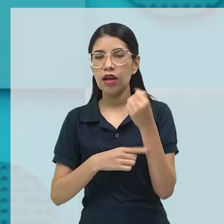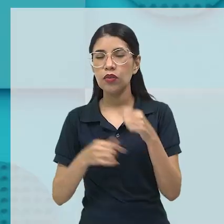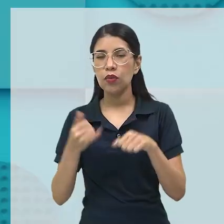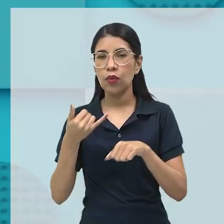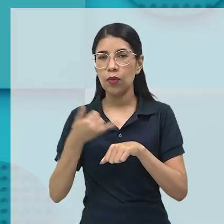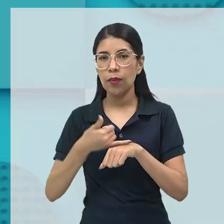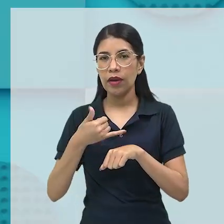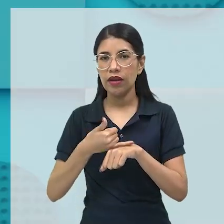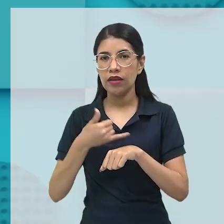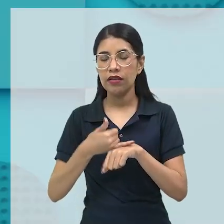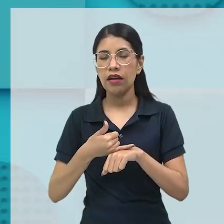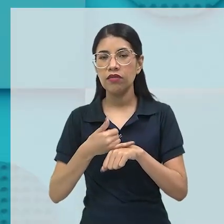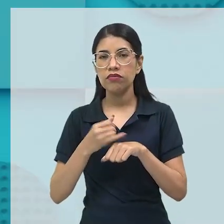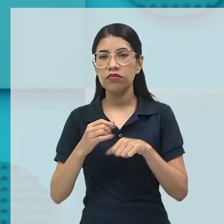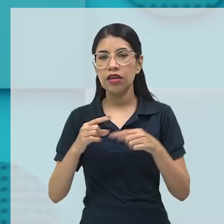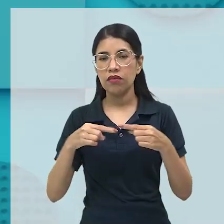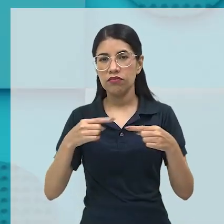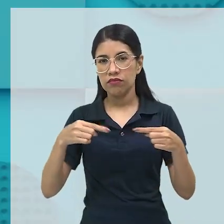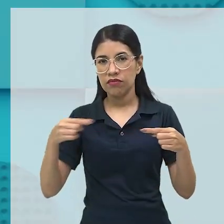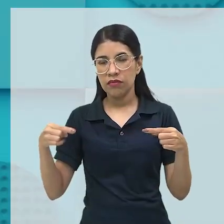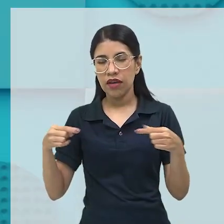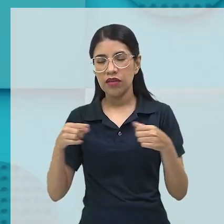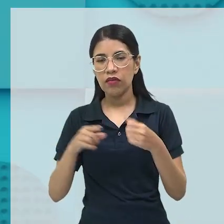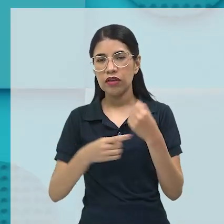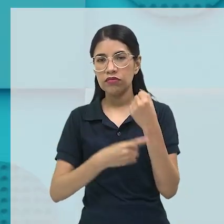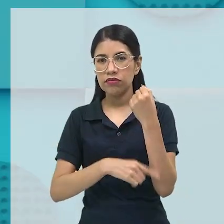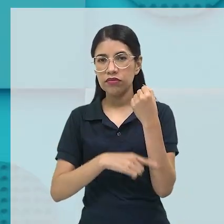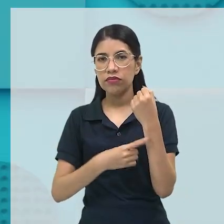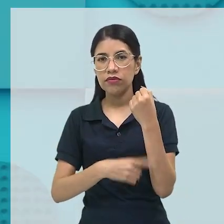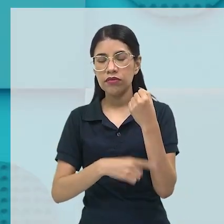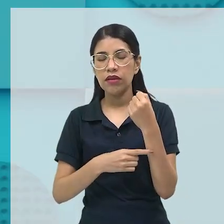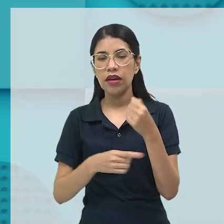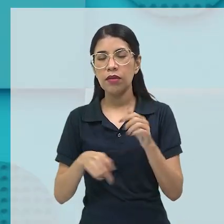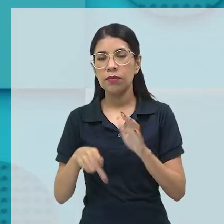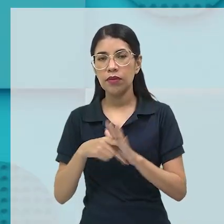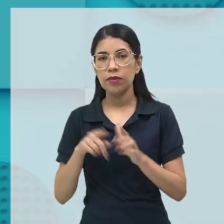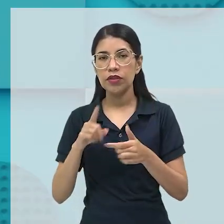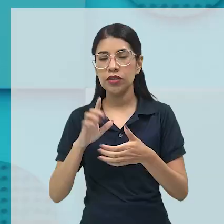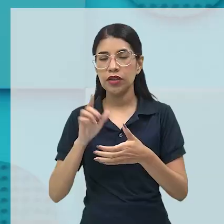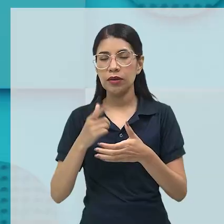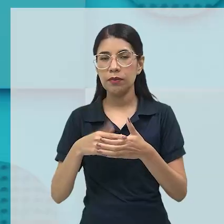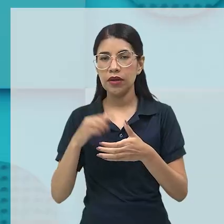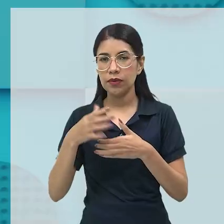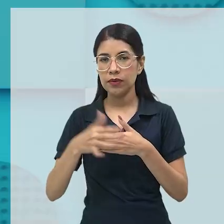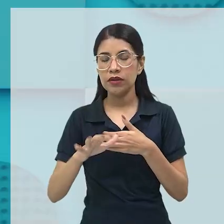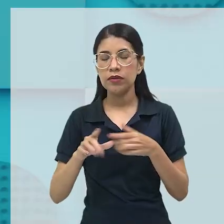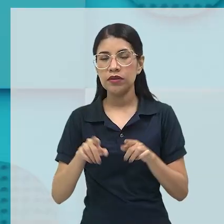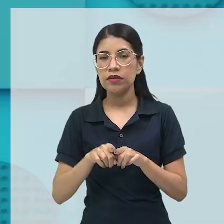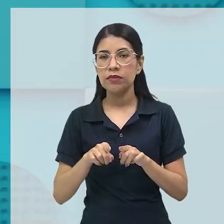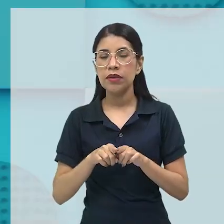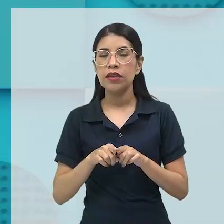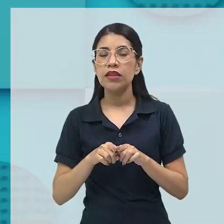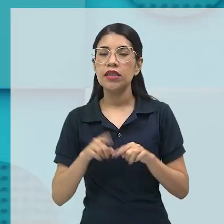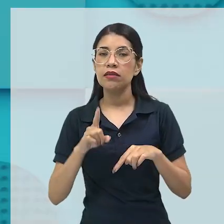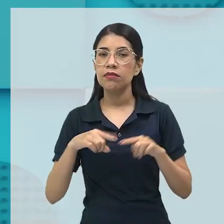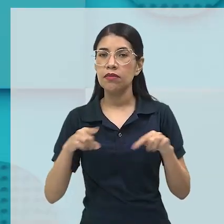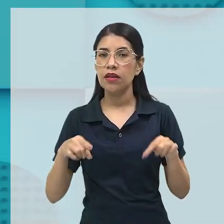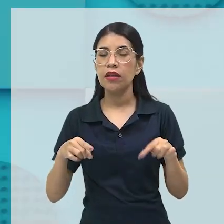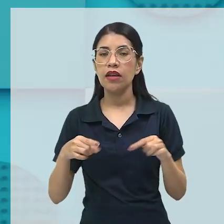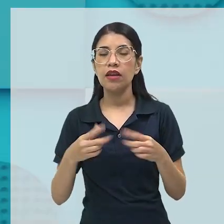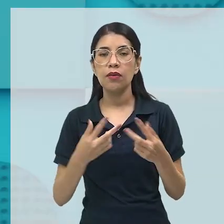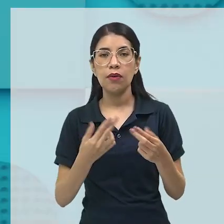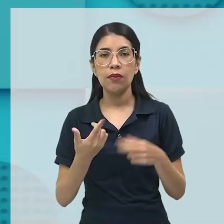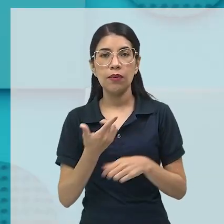metal, né, naquelas molas, digamos assim. Esse é um instrumento de percussão. Então, a gente consegue identificar que esses instrumentos,